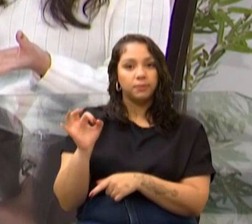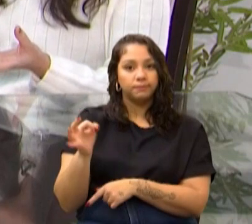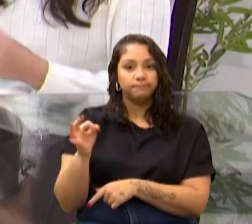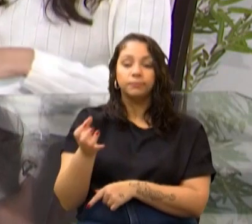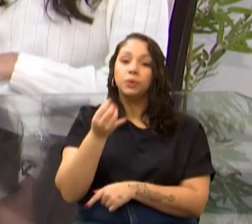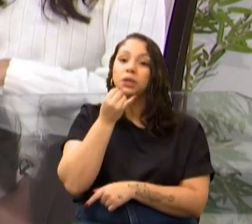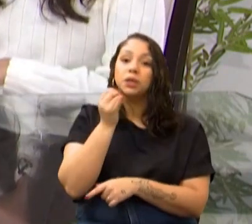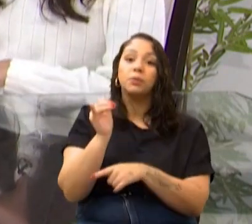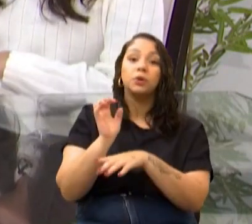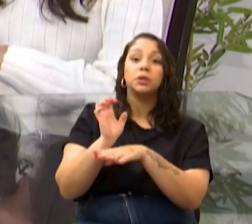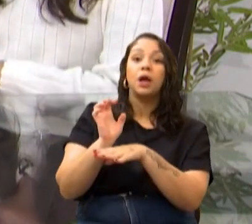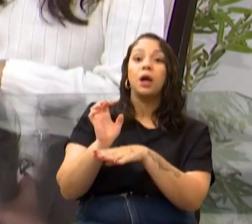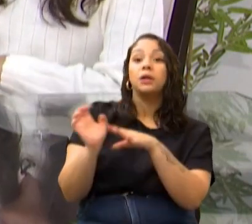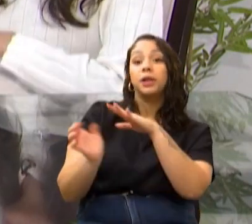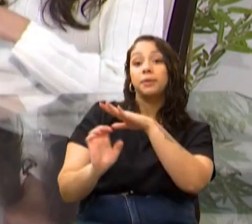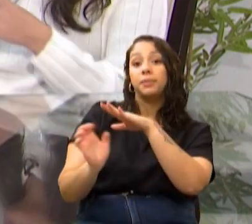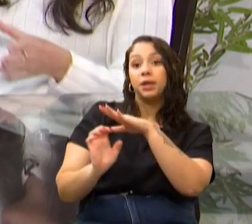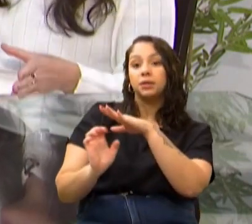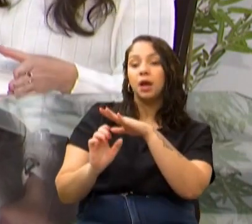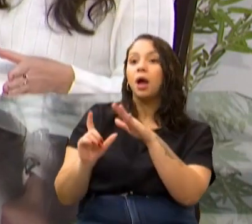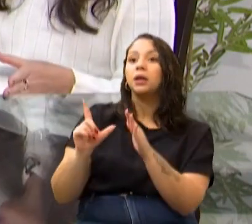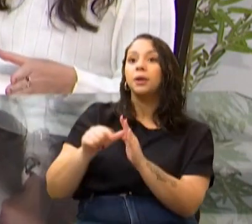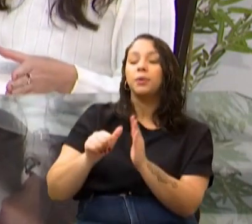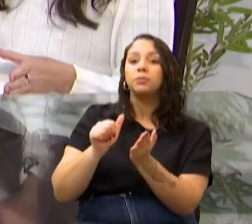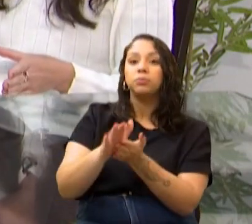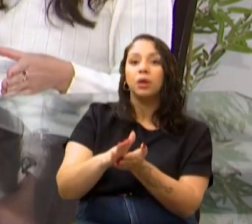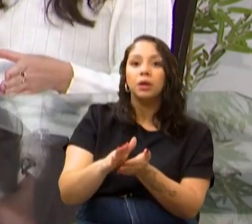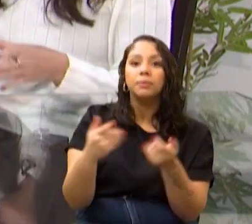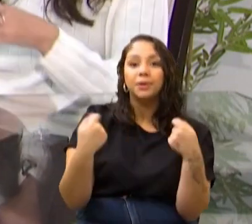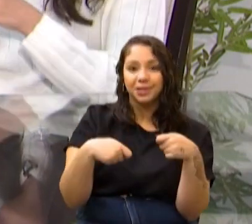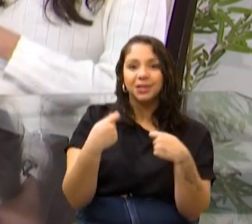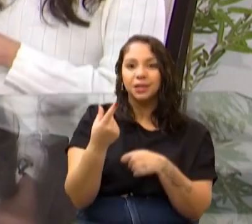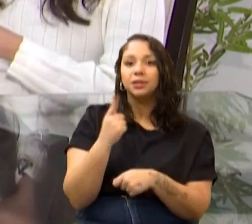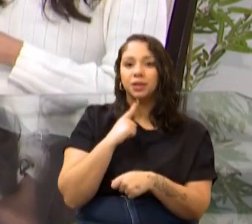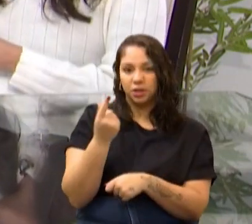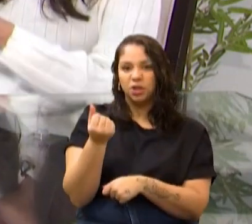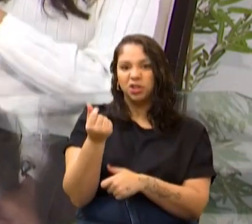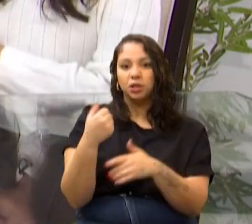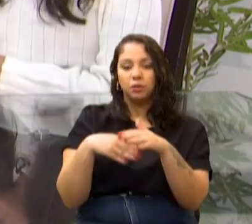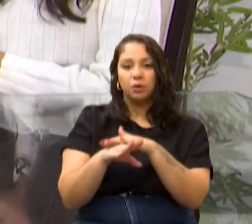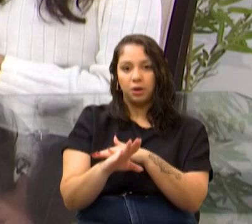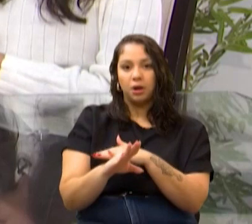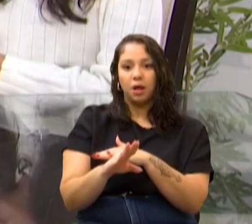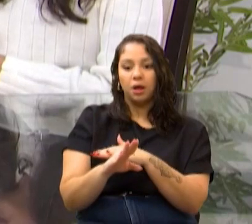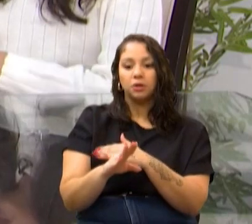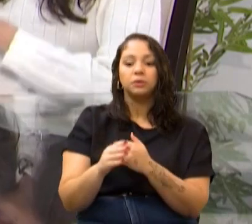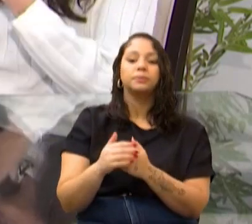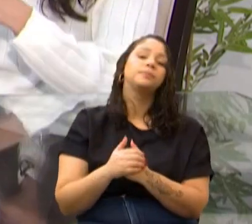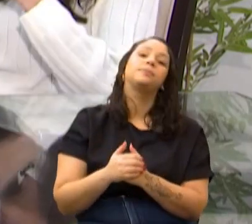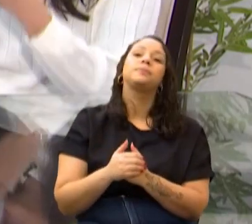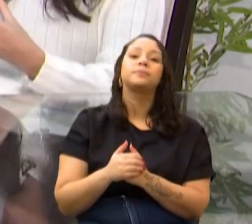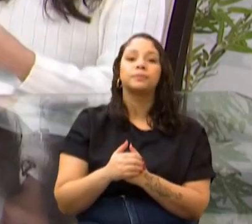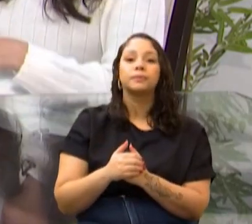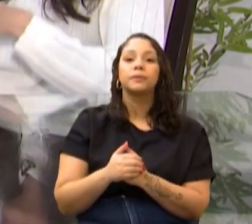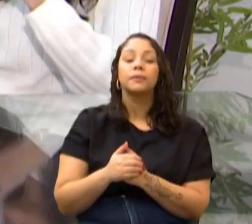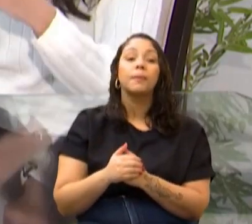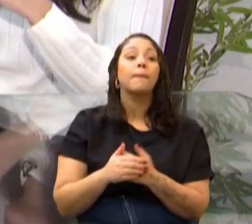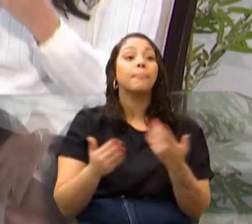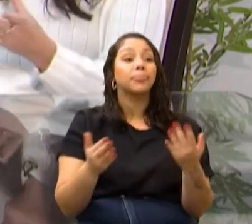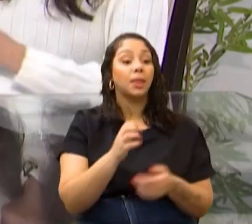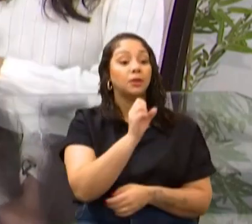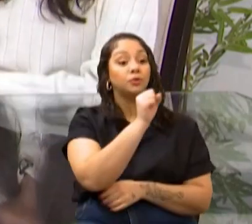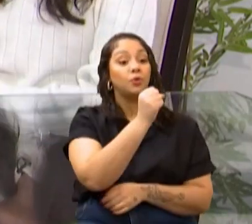algum imprevisto, por exemplo, está na empresa e de repente é dispensado. É bom ele também ter uma reserva, isso, além desse